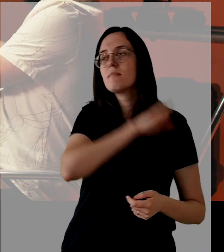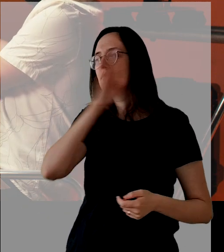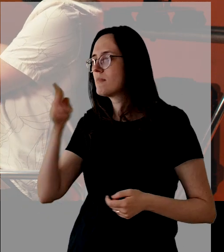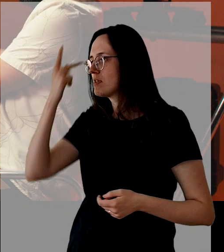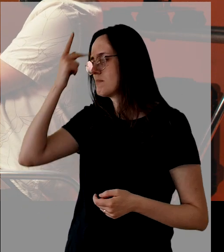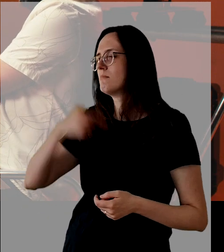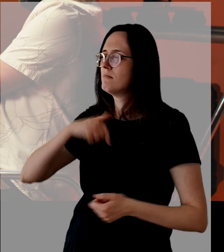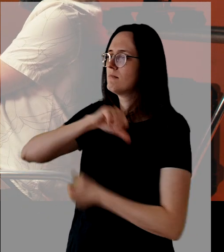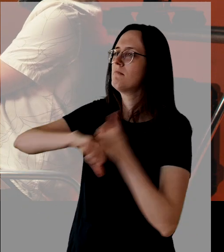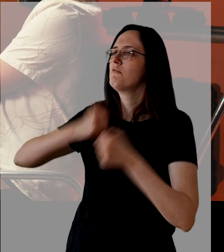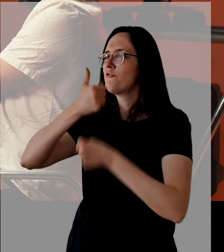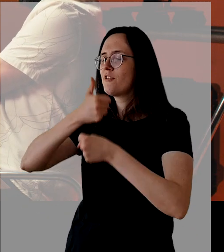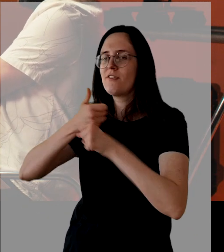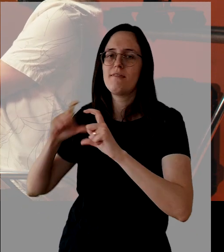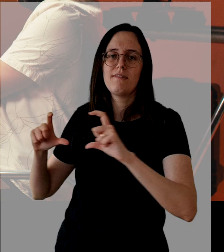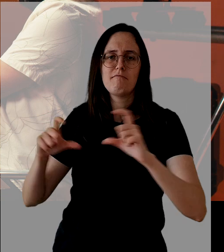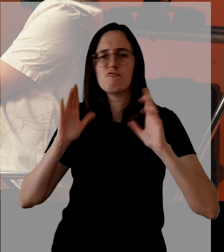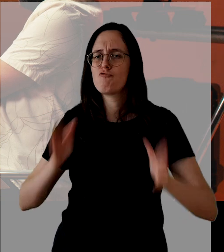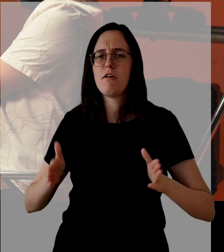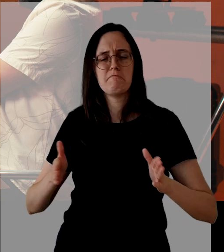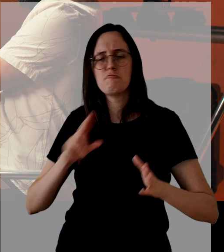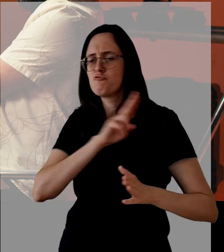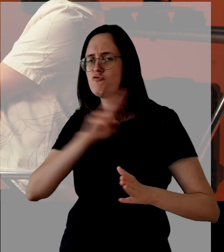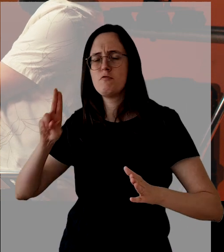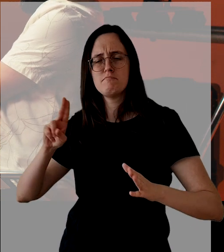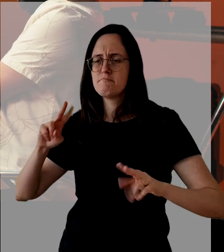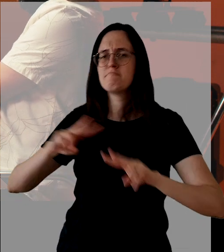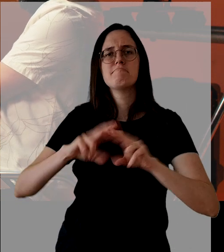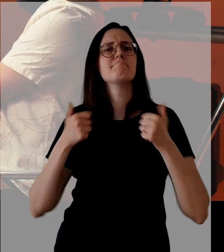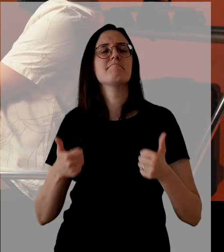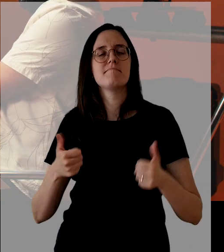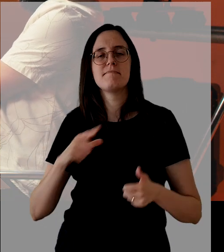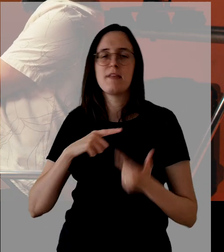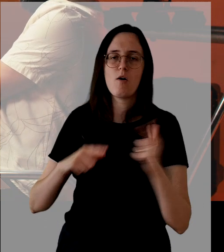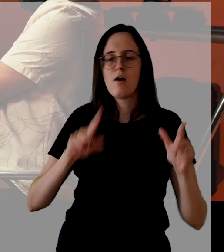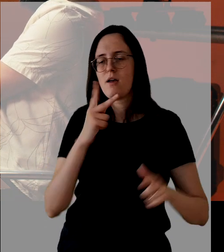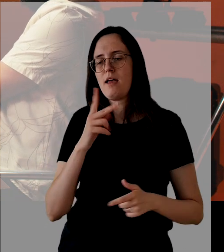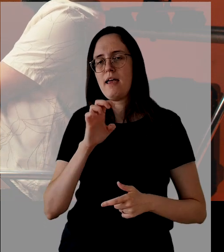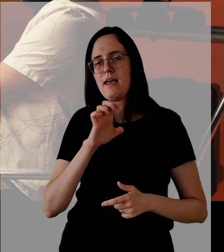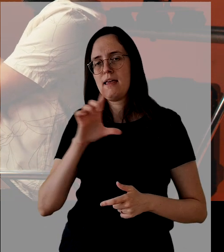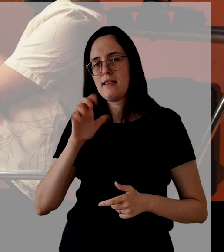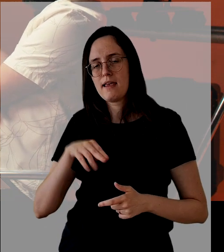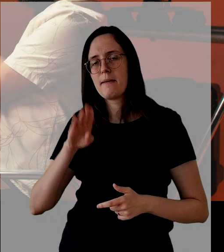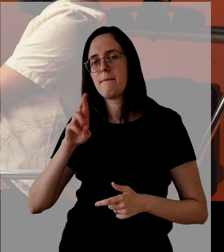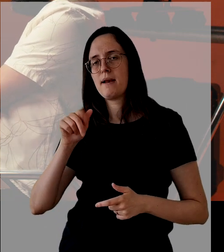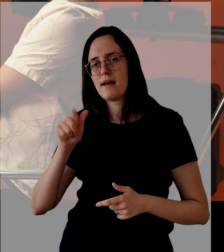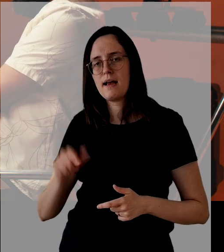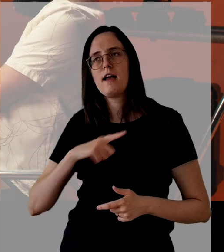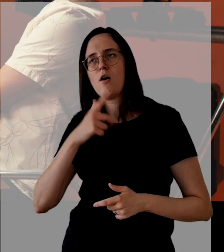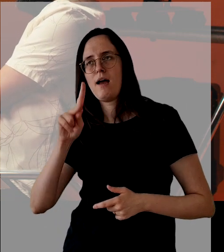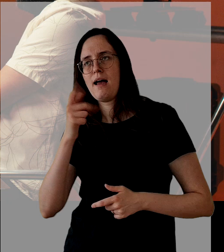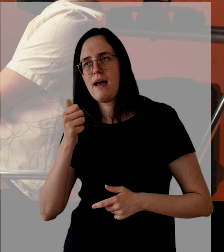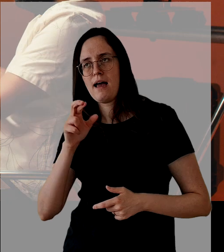já como diretora de fotografia estabelecida. Né? A Helen também faz um pouco isso, a Helen Braga, a Elisa